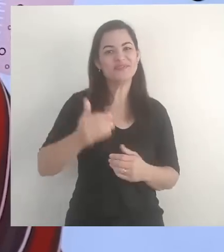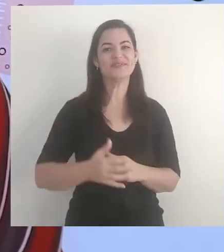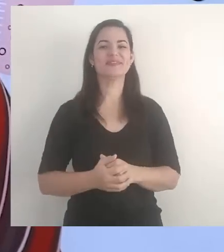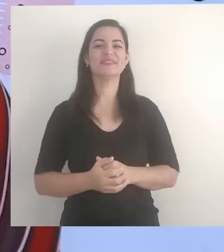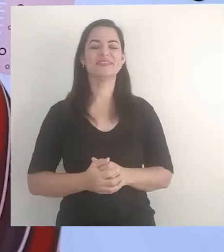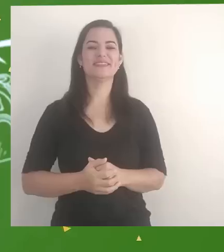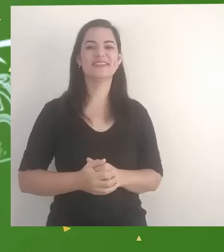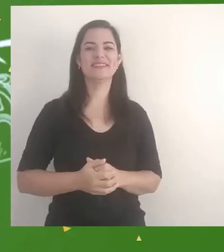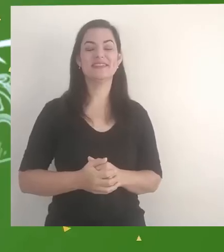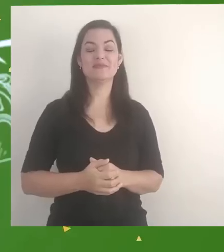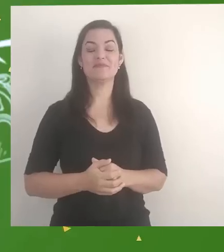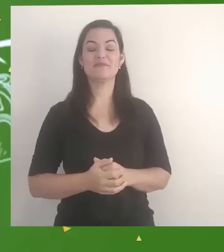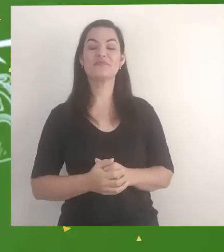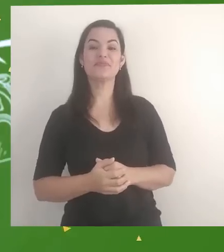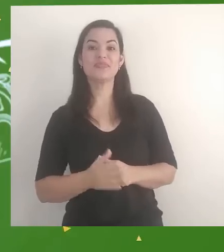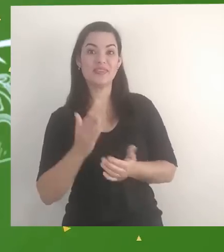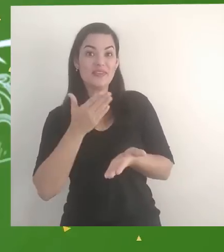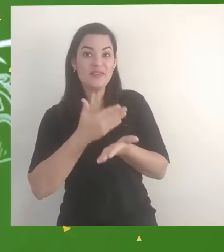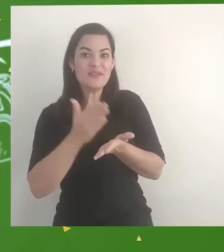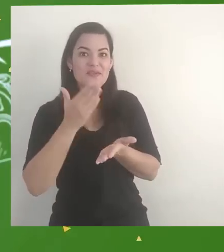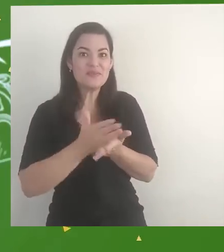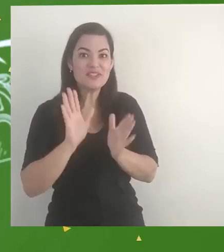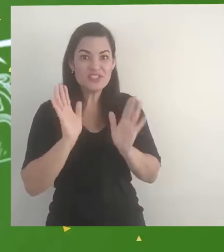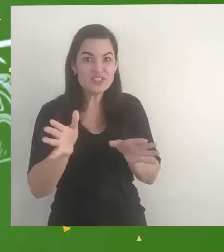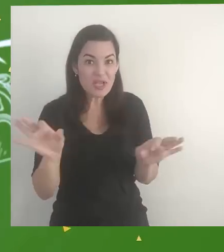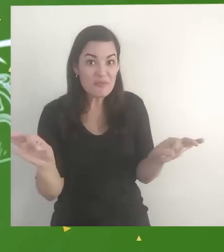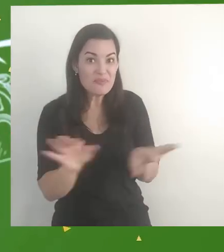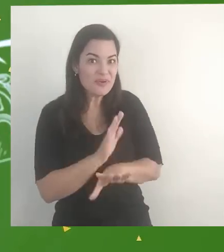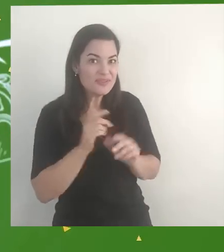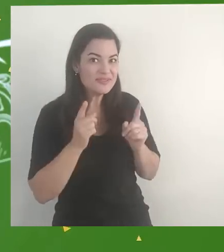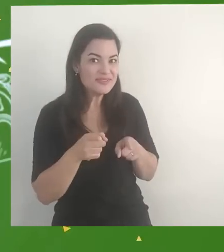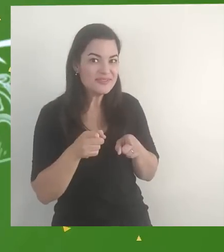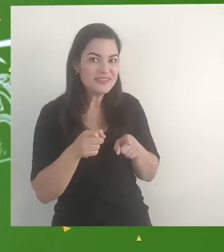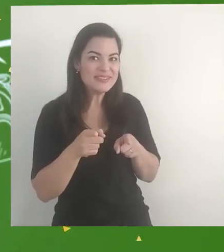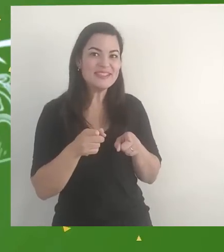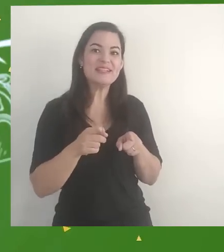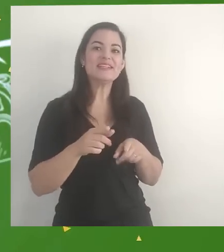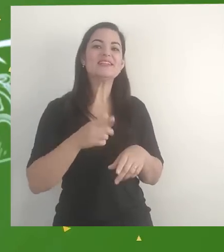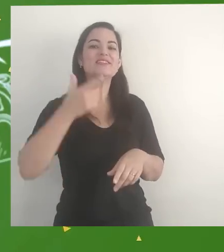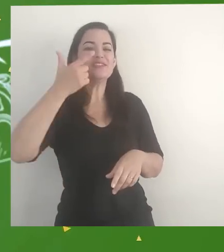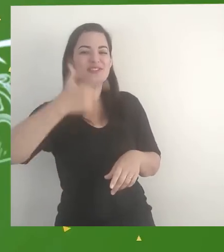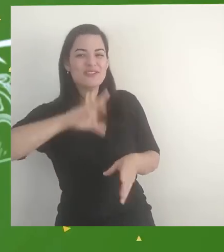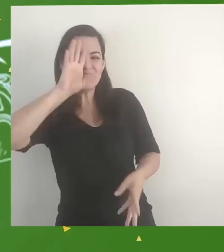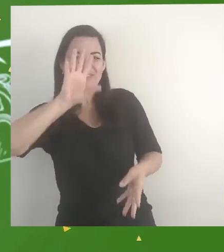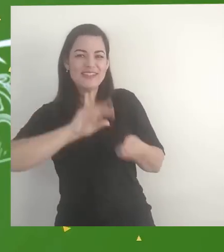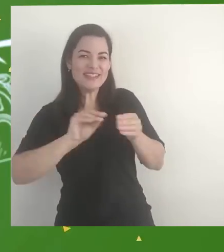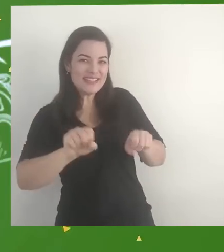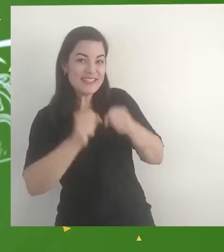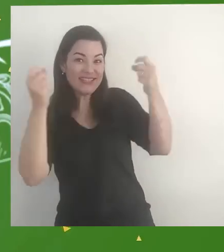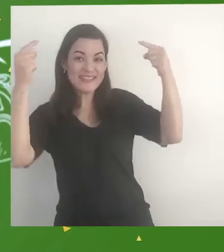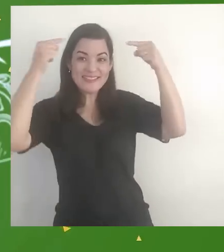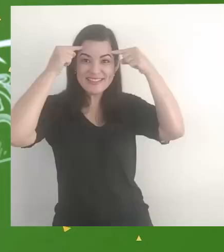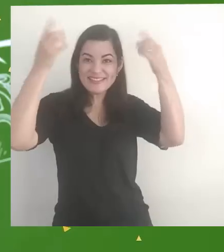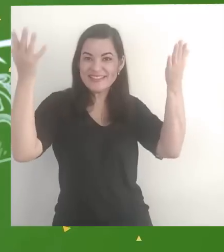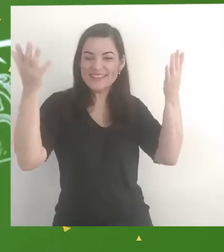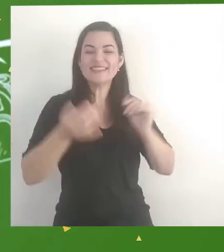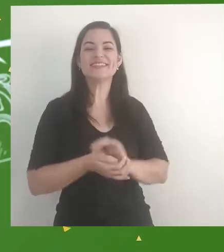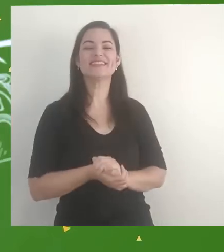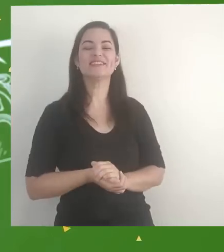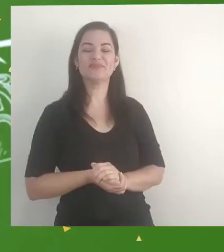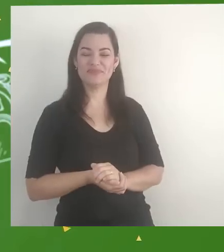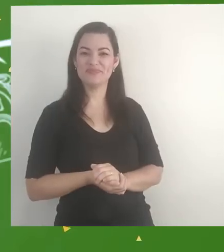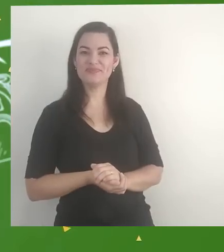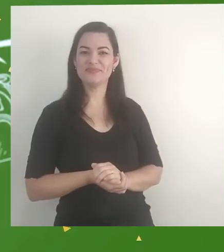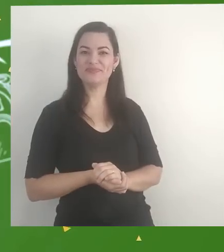Vem comigo! Então vamos lá, turma, preparados aí para mais uma síntese do nosso Quebrando a